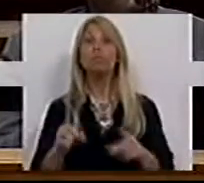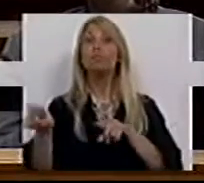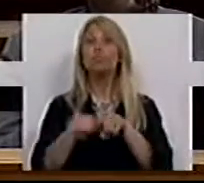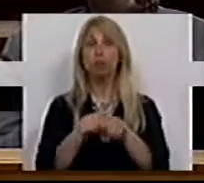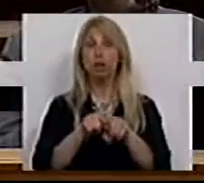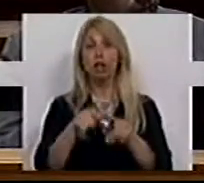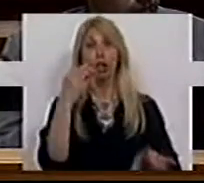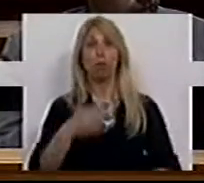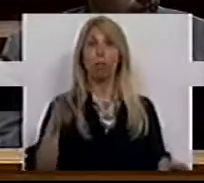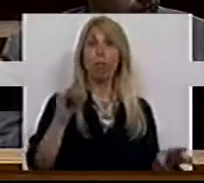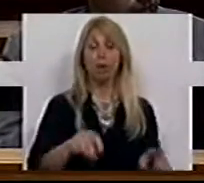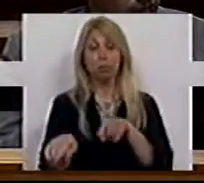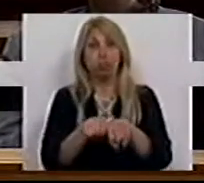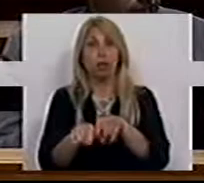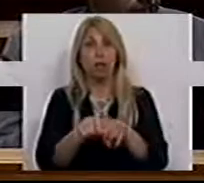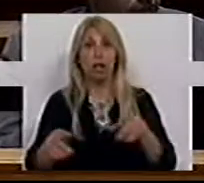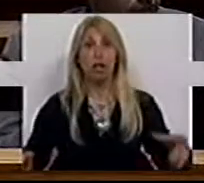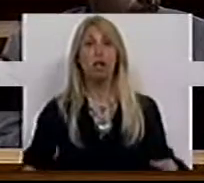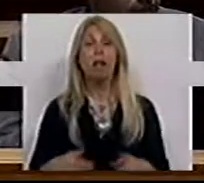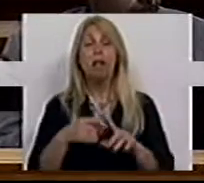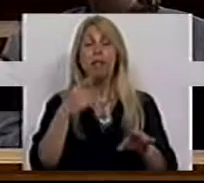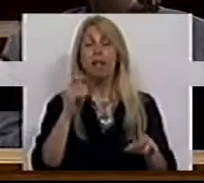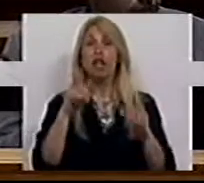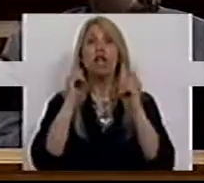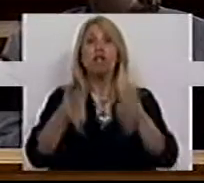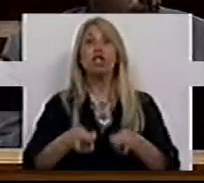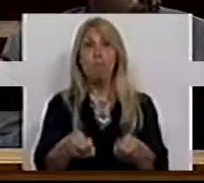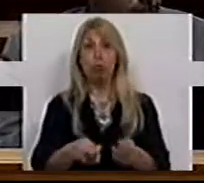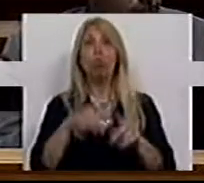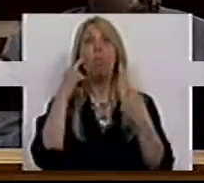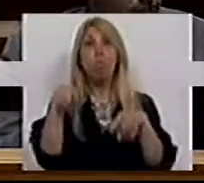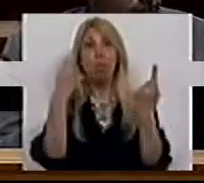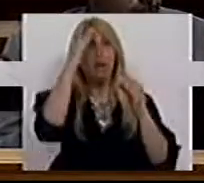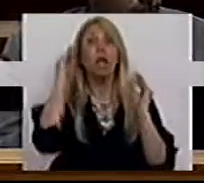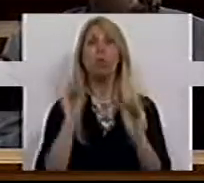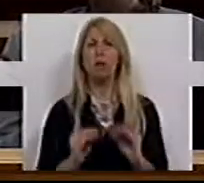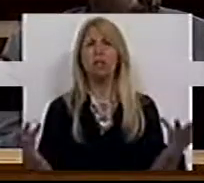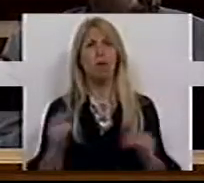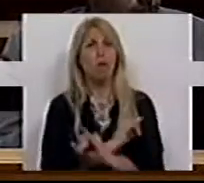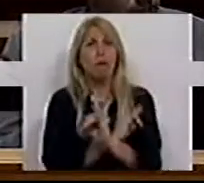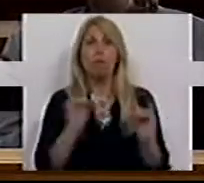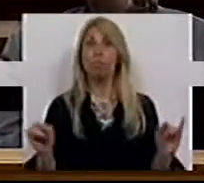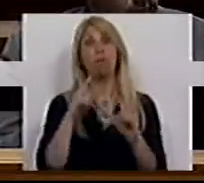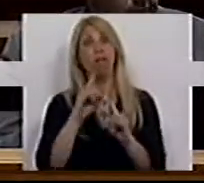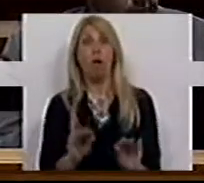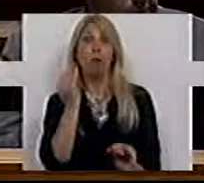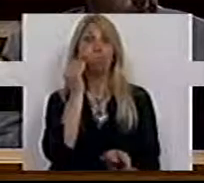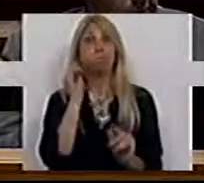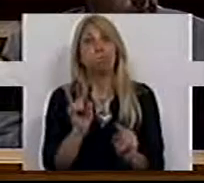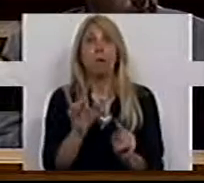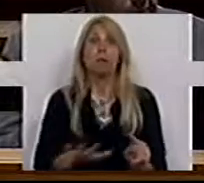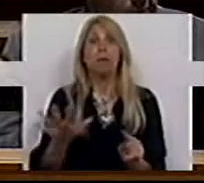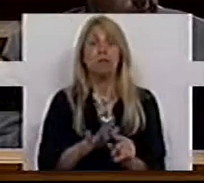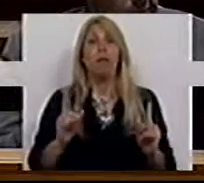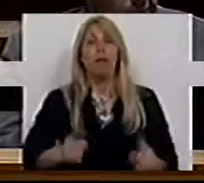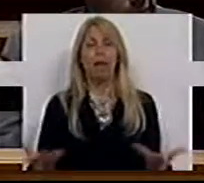socialistas, políticas de investimento público, políticas de educação. Não é possível. É a quadratura do círculo, Sr. Deputado. E, portanto, o